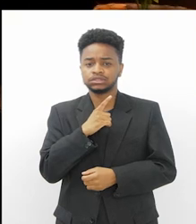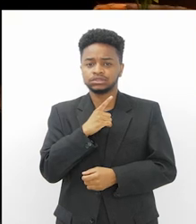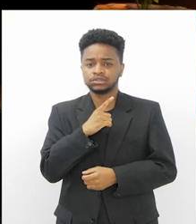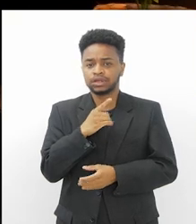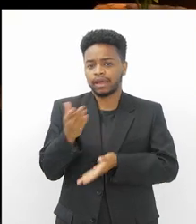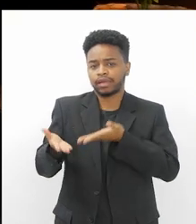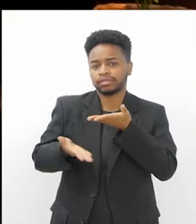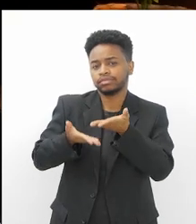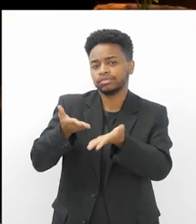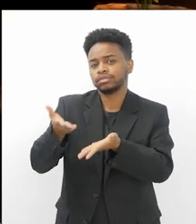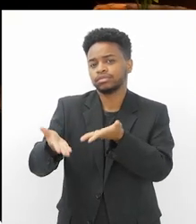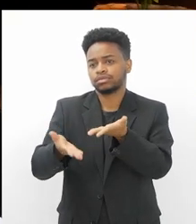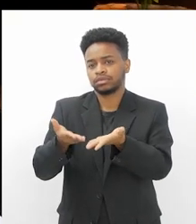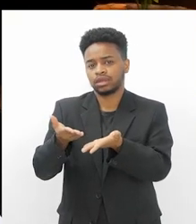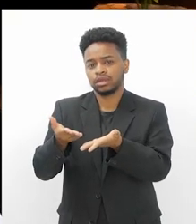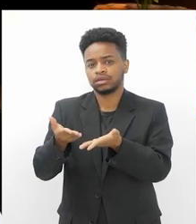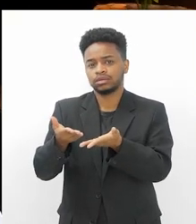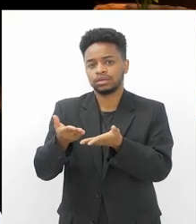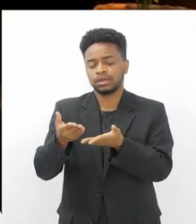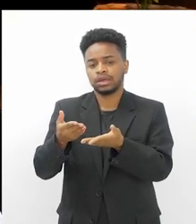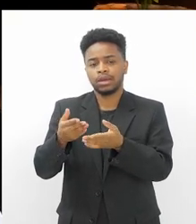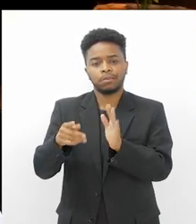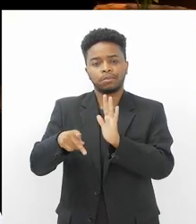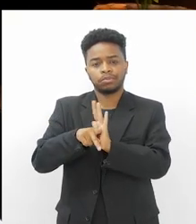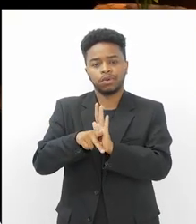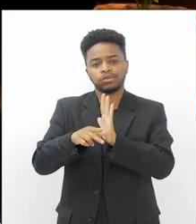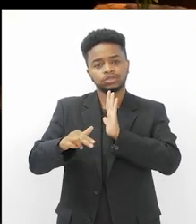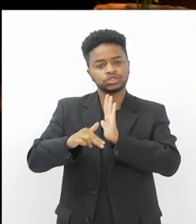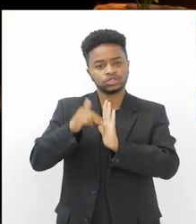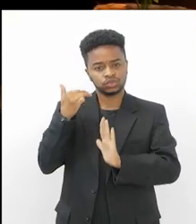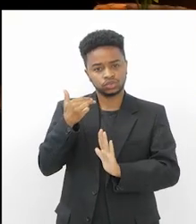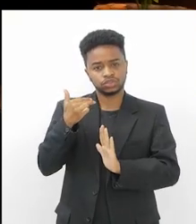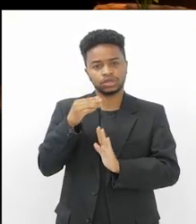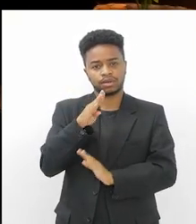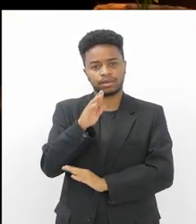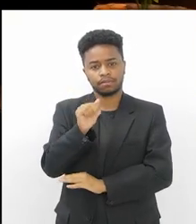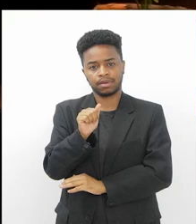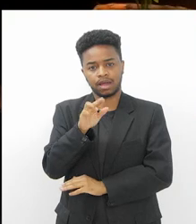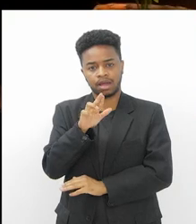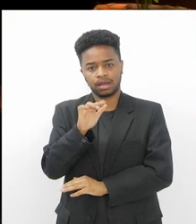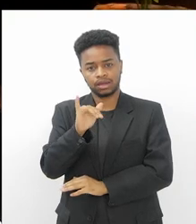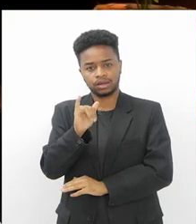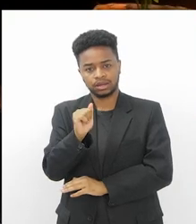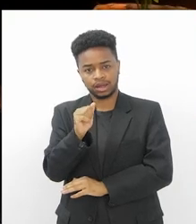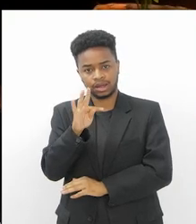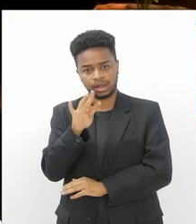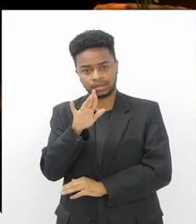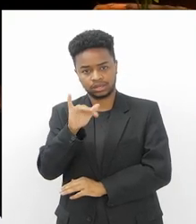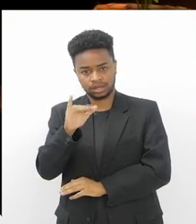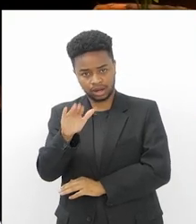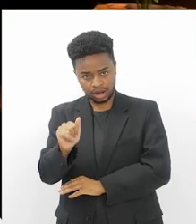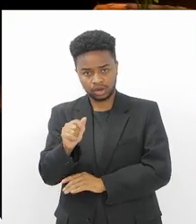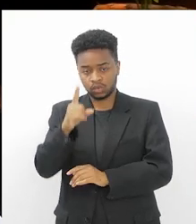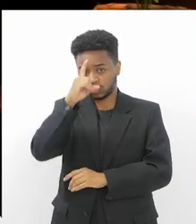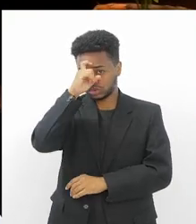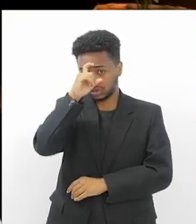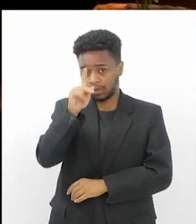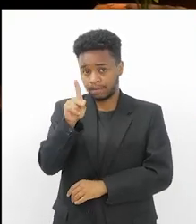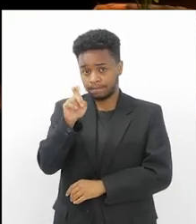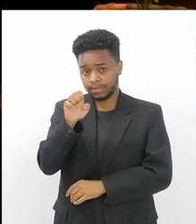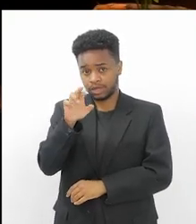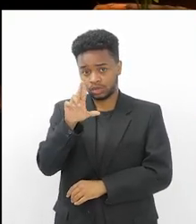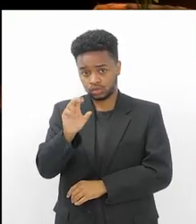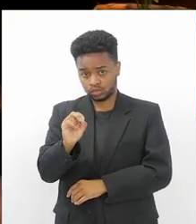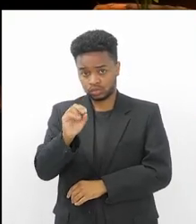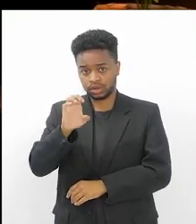UERJ um atendimento para cirurgia bariátrica. Sim. No Hospital Pedro Ernesto, que, aliás, está indo muito bem,